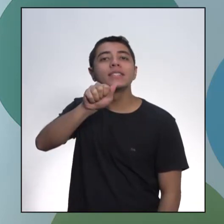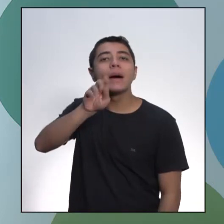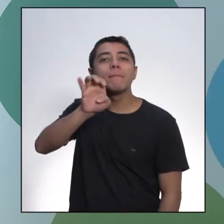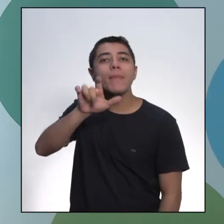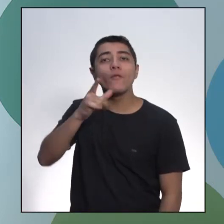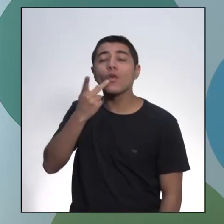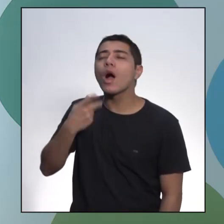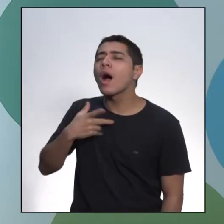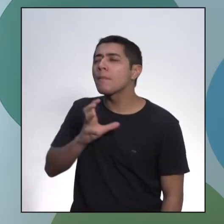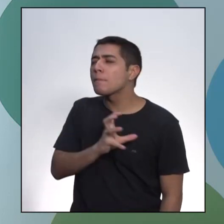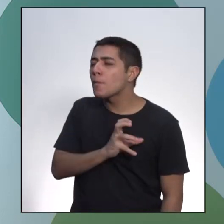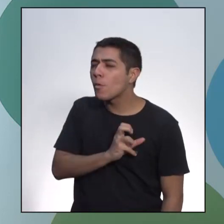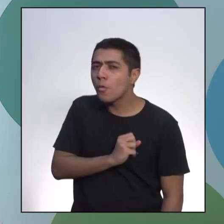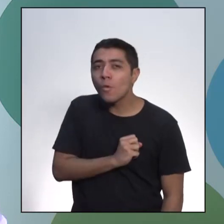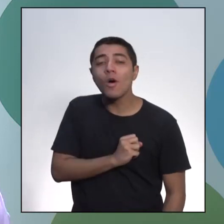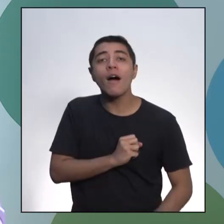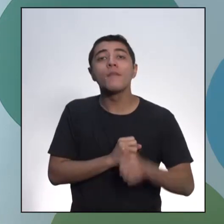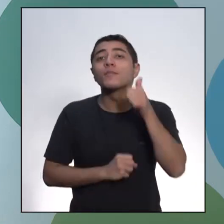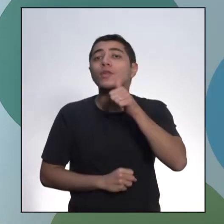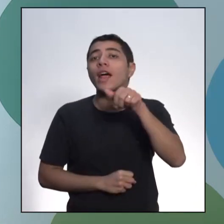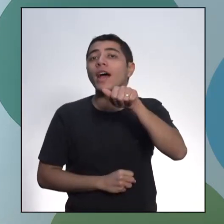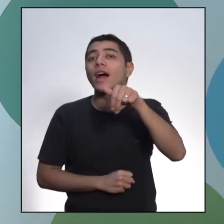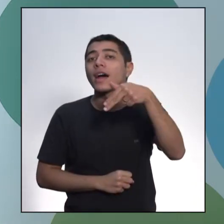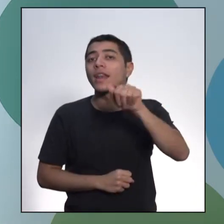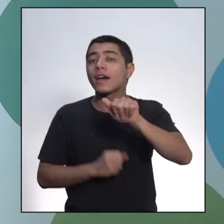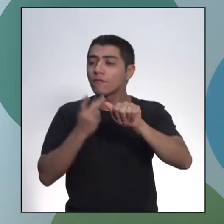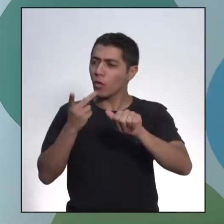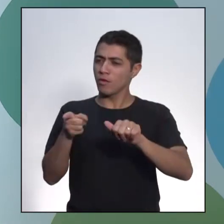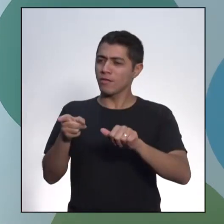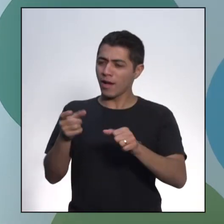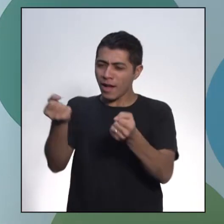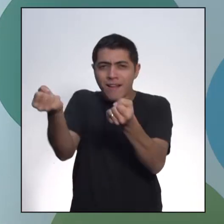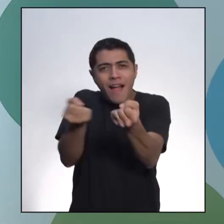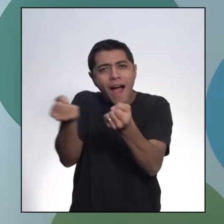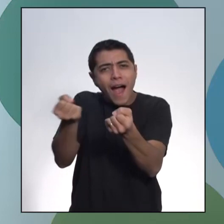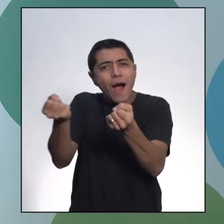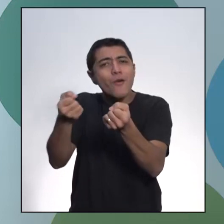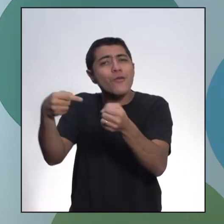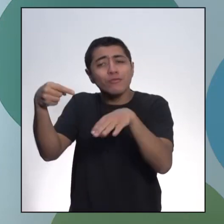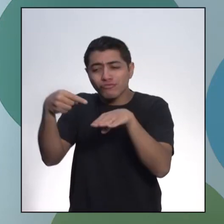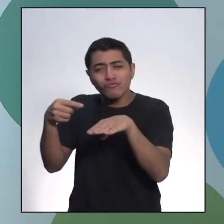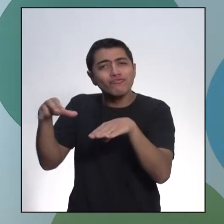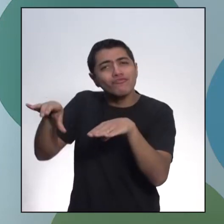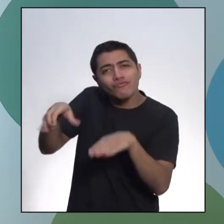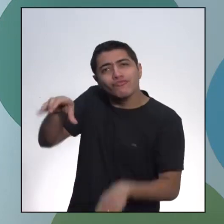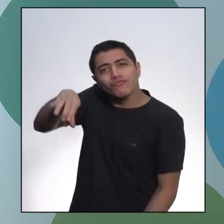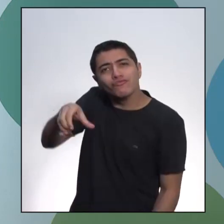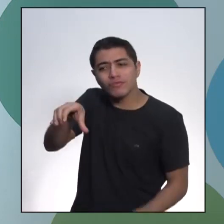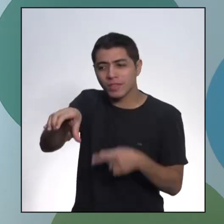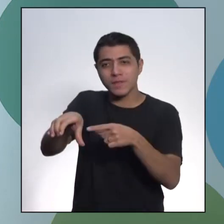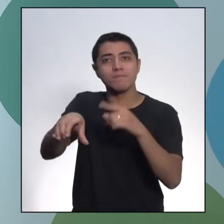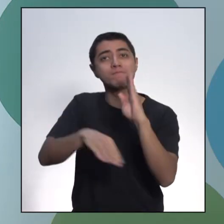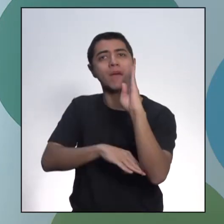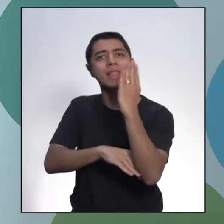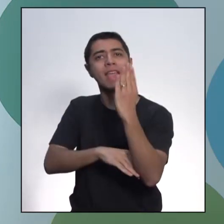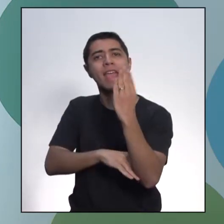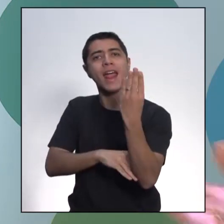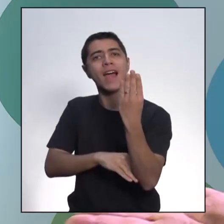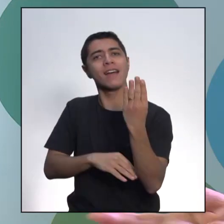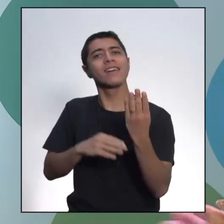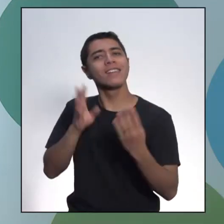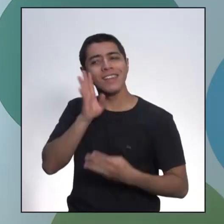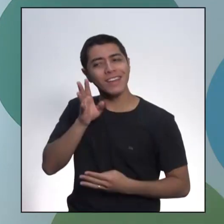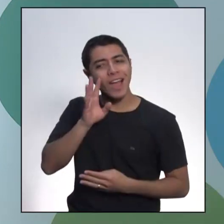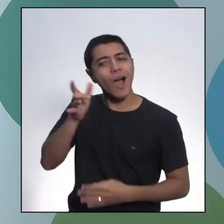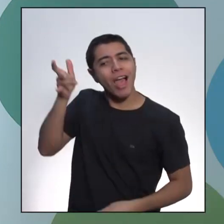ver a tecnologia na construção de um carrinho de madeira. Lembrando que esse é o protótipo. Os carros eles não começam do jeito que a